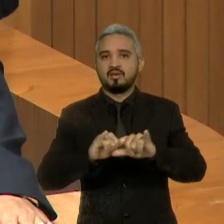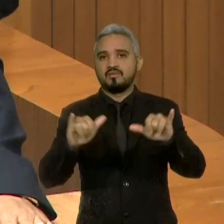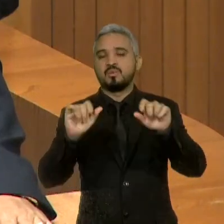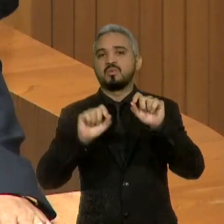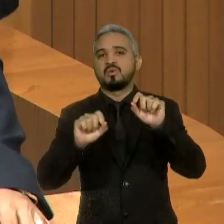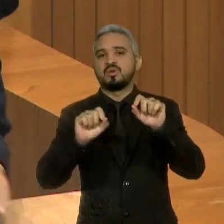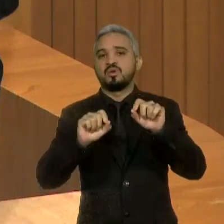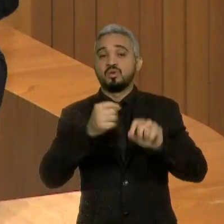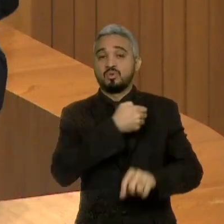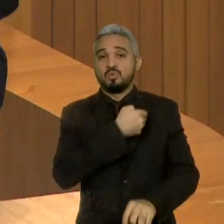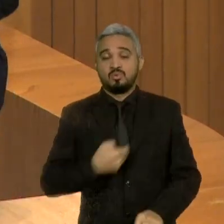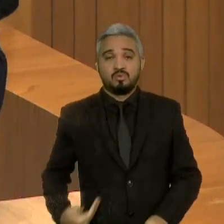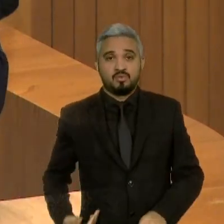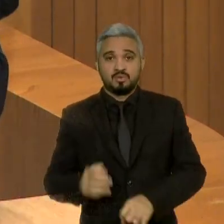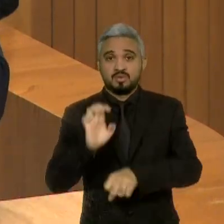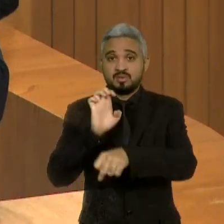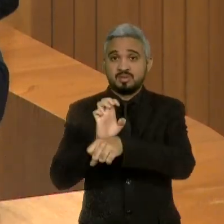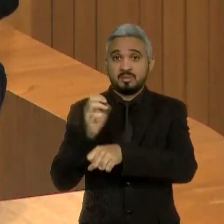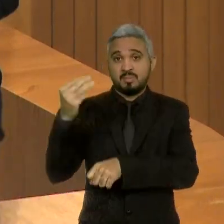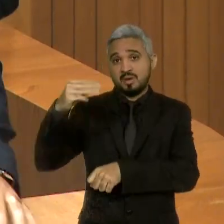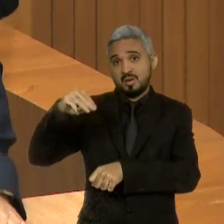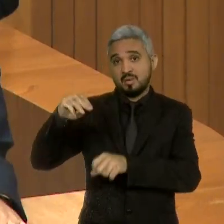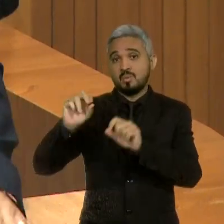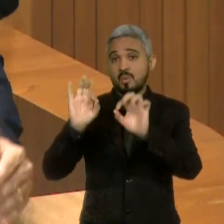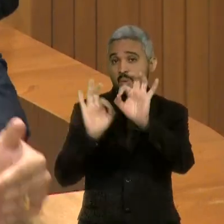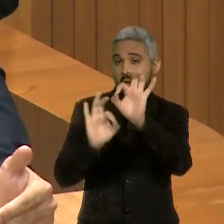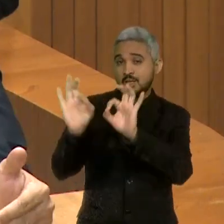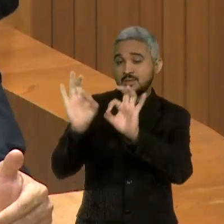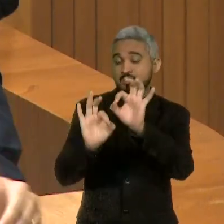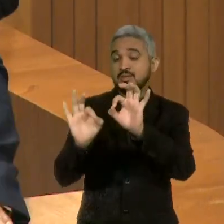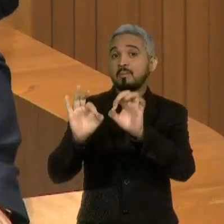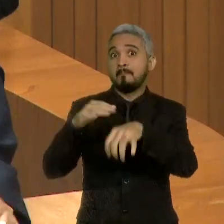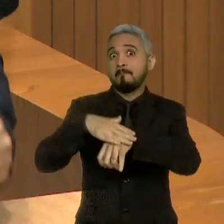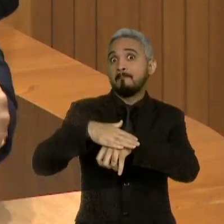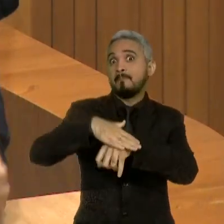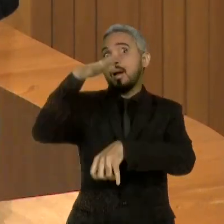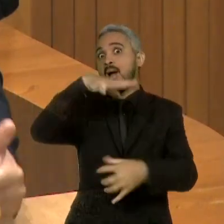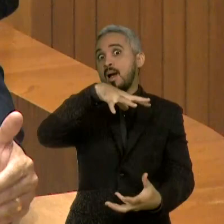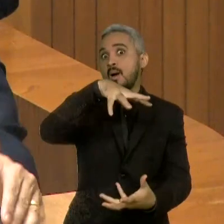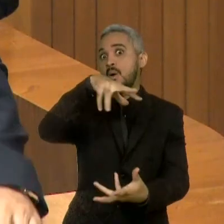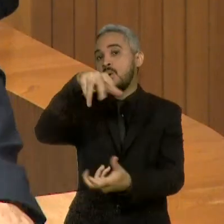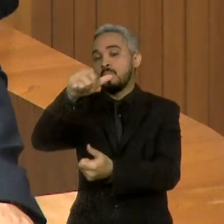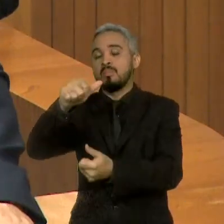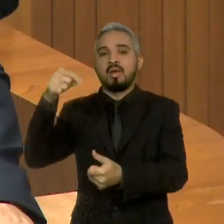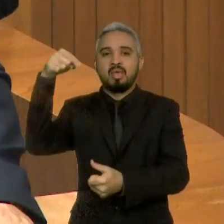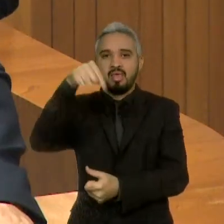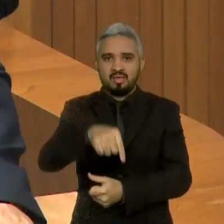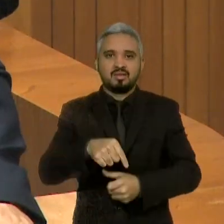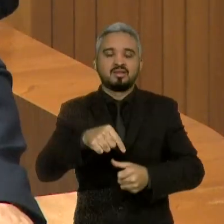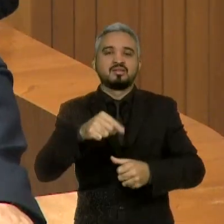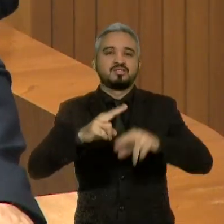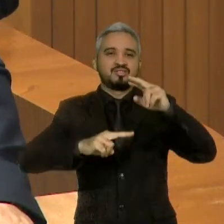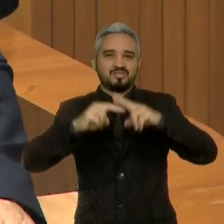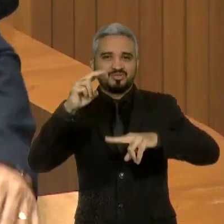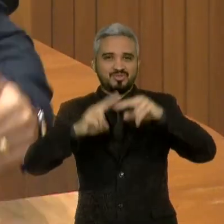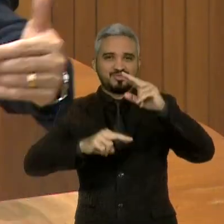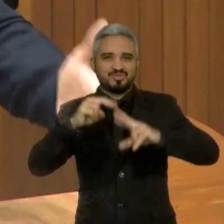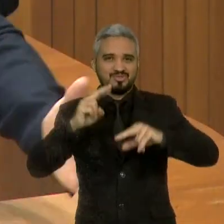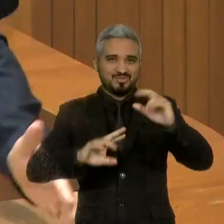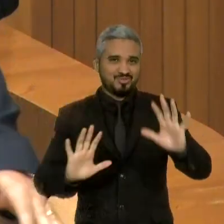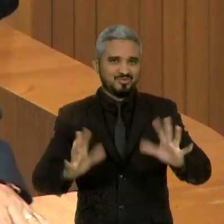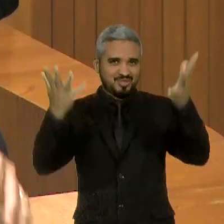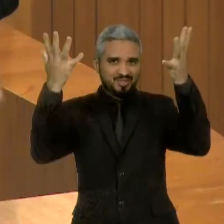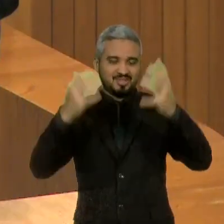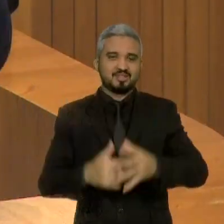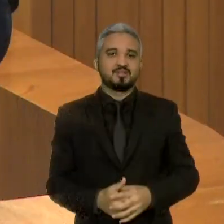pelo governo do estado. Estive presente, conversei com empreendedores e vi o quanto as pessoas empreendedoras do Carrinho